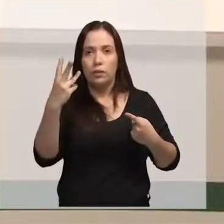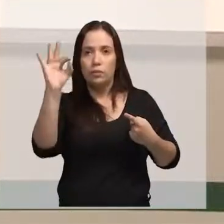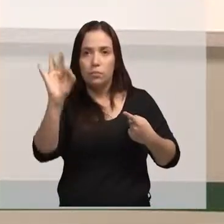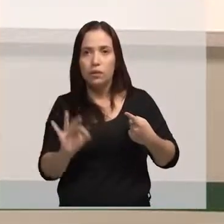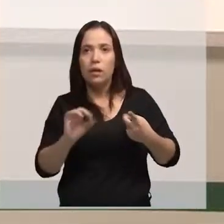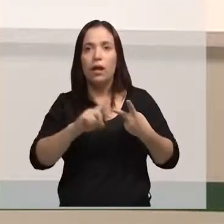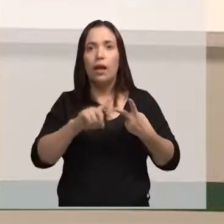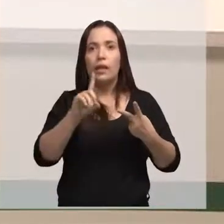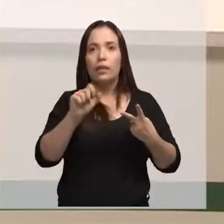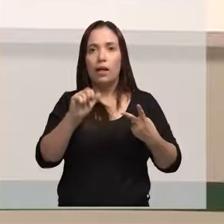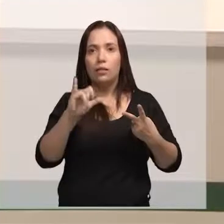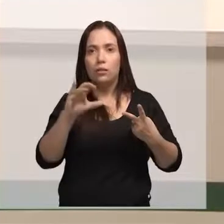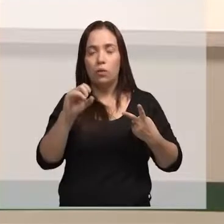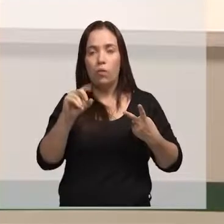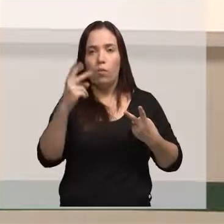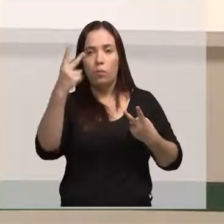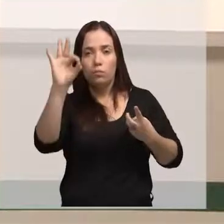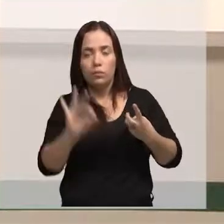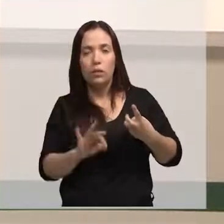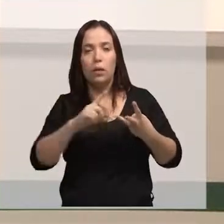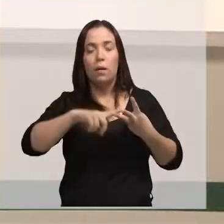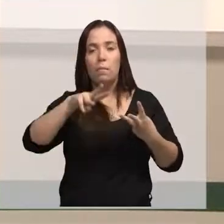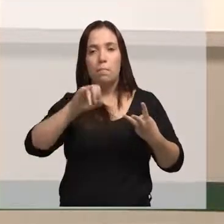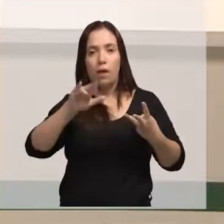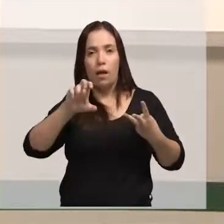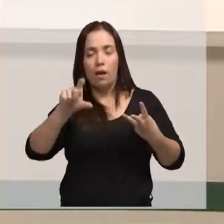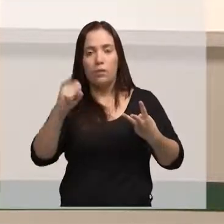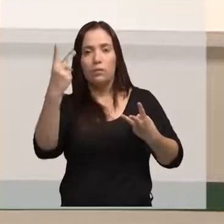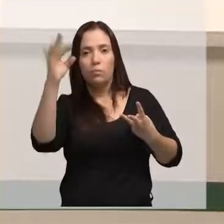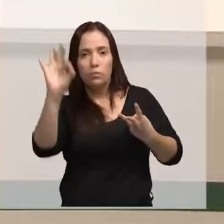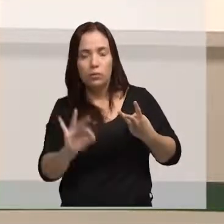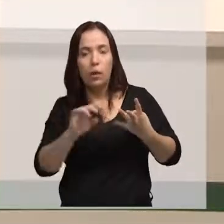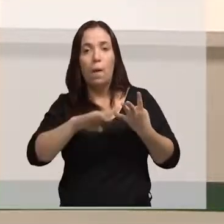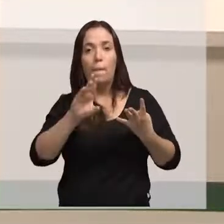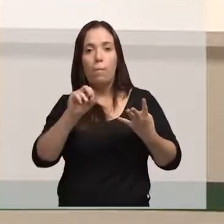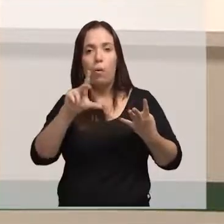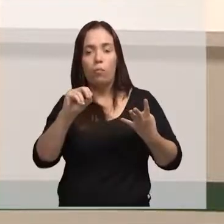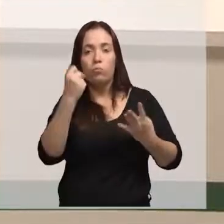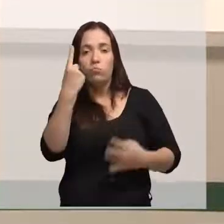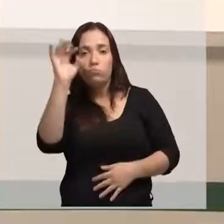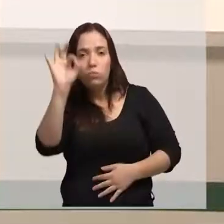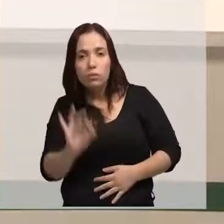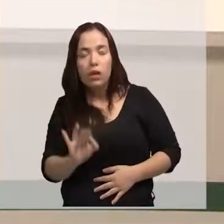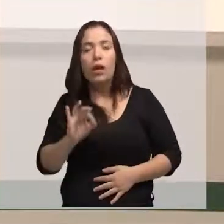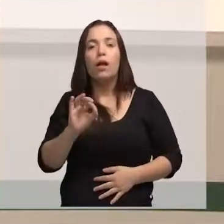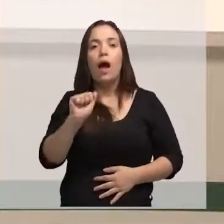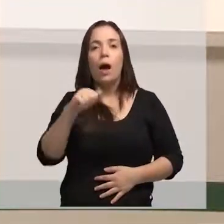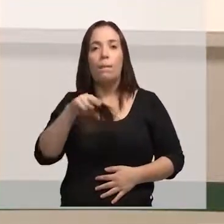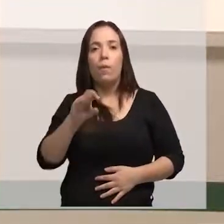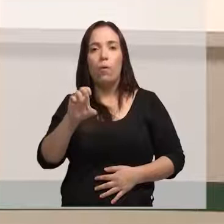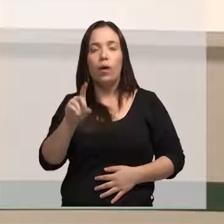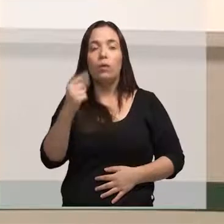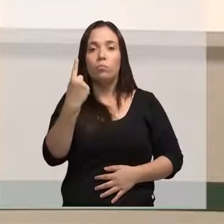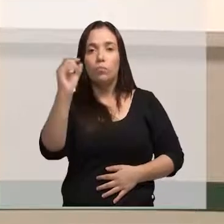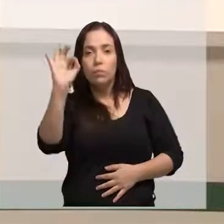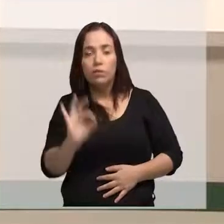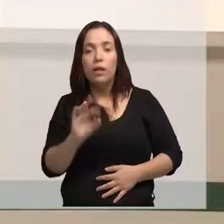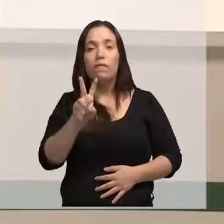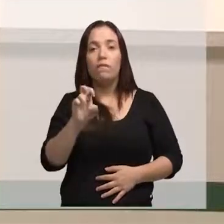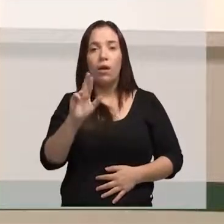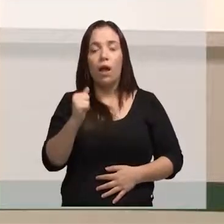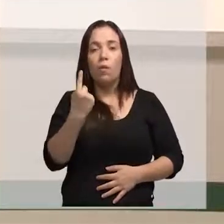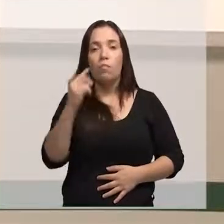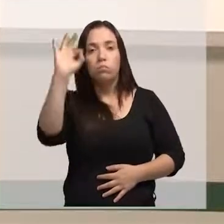Cabo Daciolo, com 2%, o Meirelles, com 2%, o Boulos, com 1%, o Amoedo, com 1%, a Vera, com